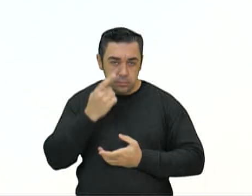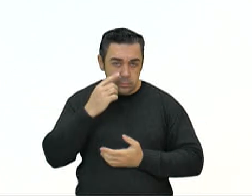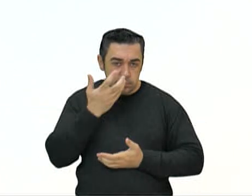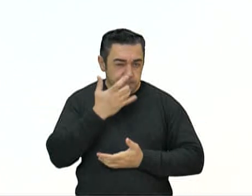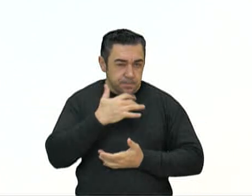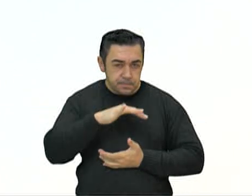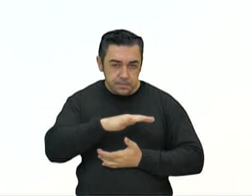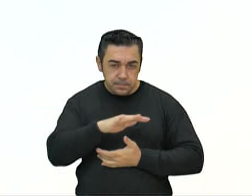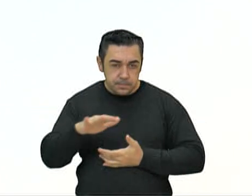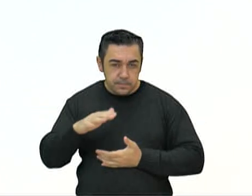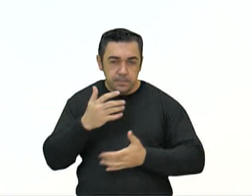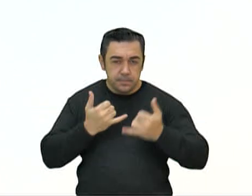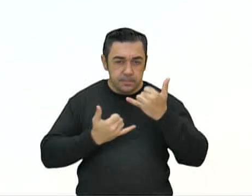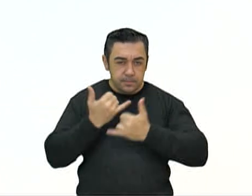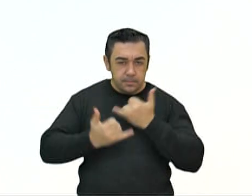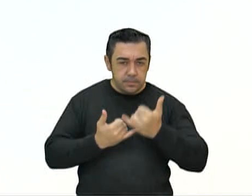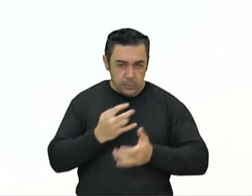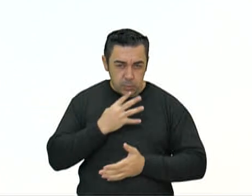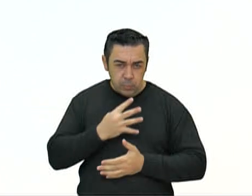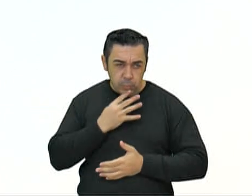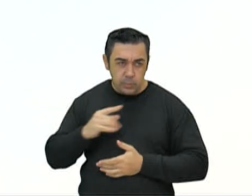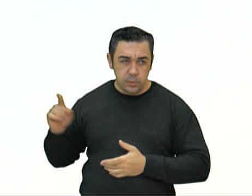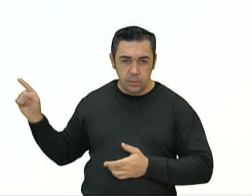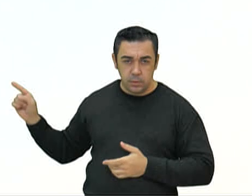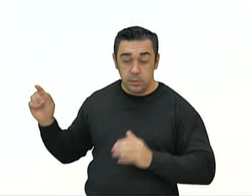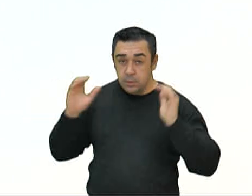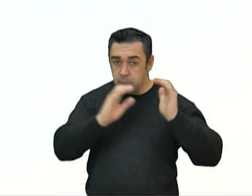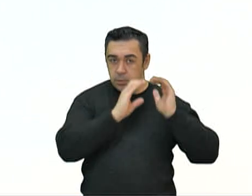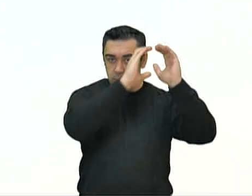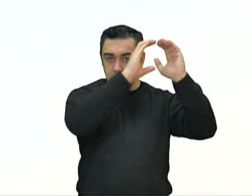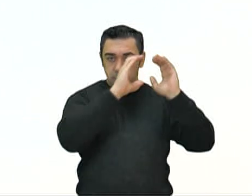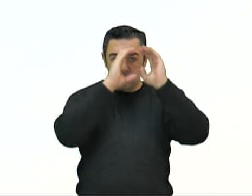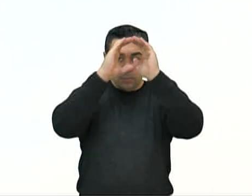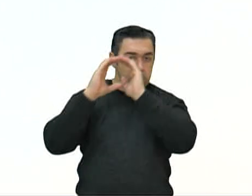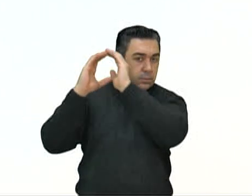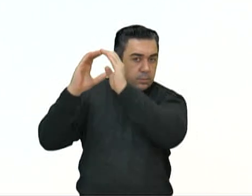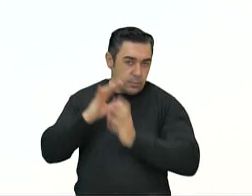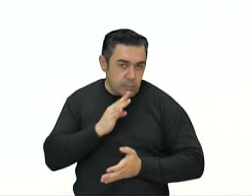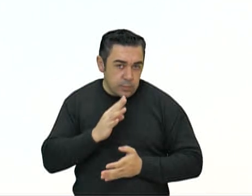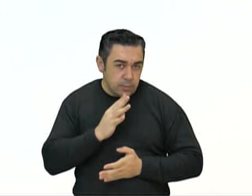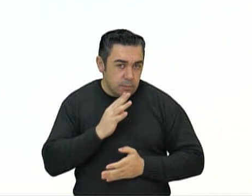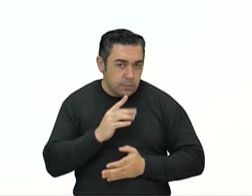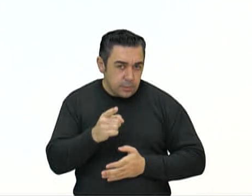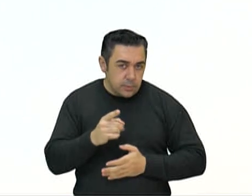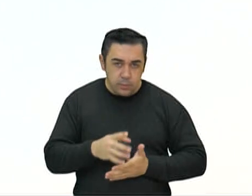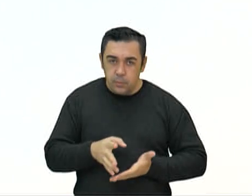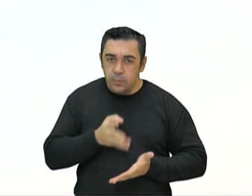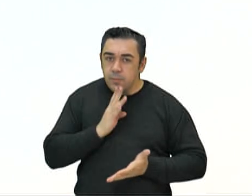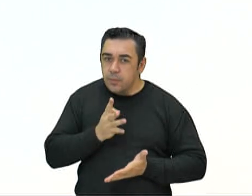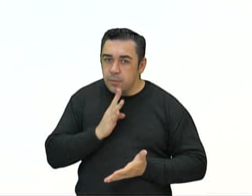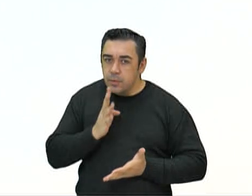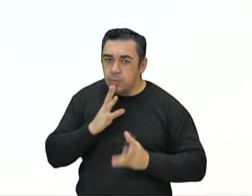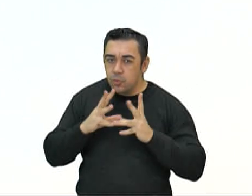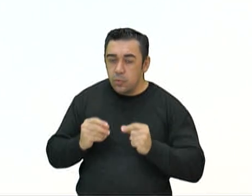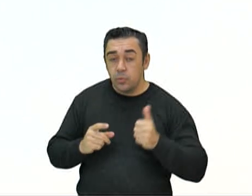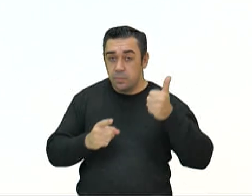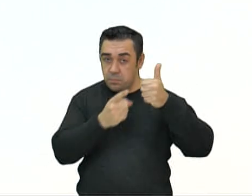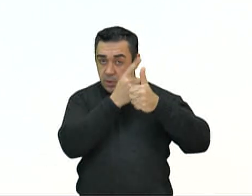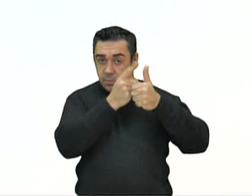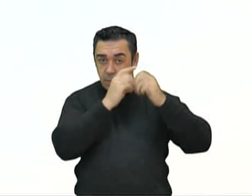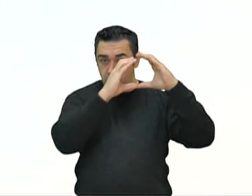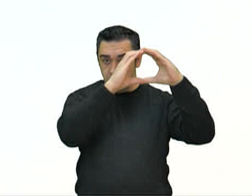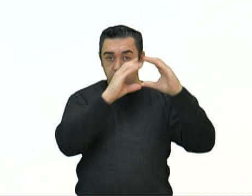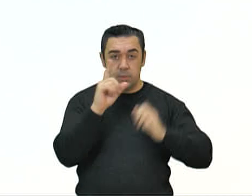E aí, você reconhece os personagens que estão no topo da imagem? Duvido reconhecer todos. O primeiro do